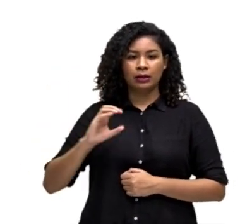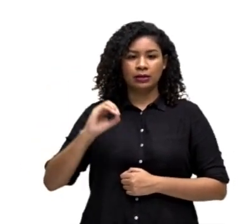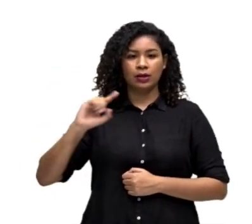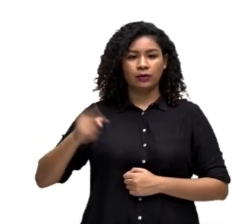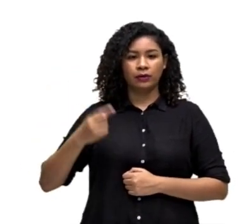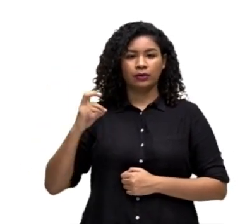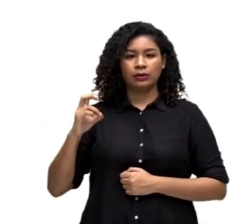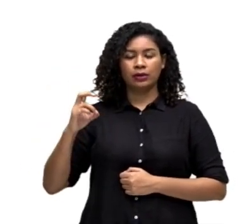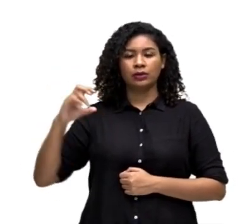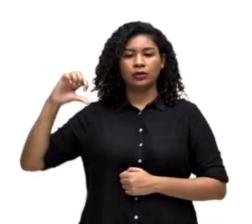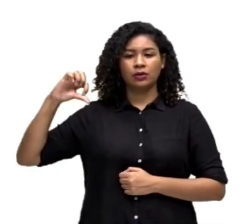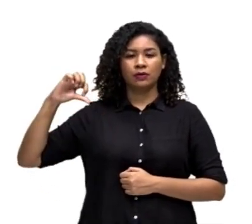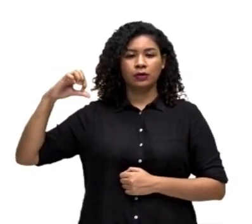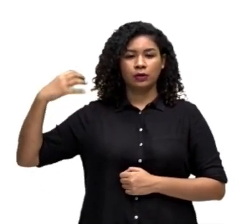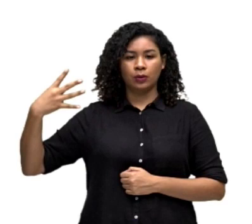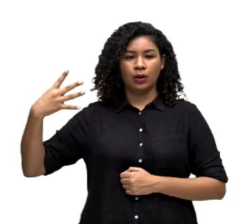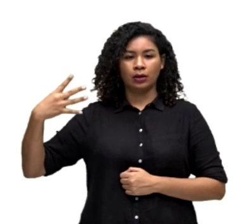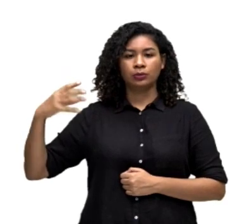0,594,